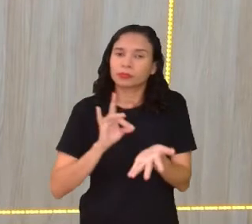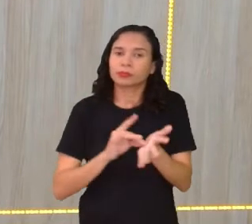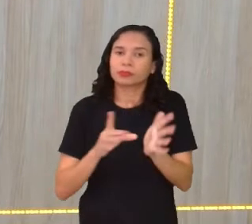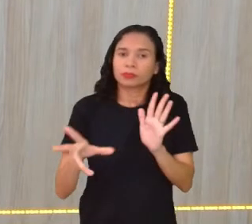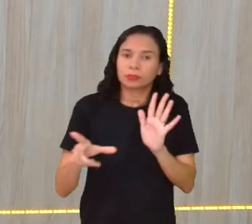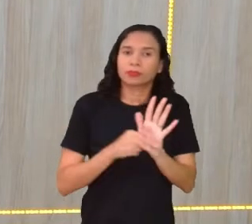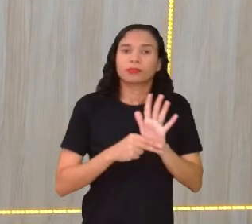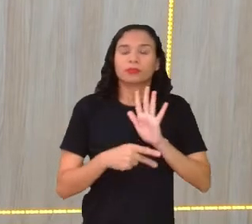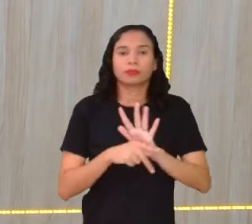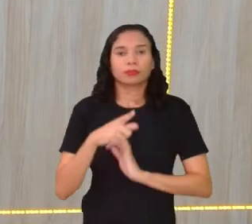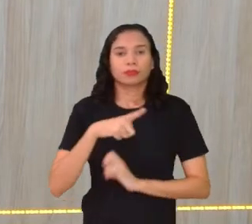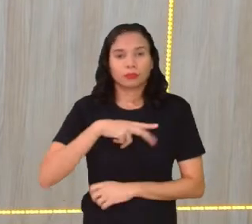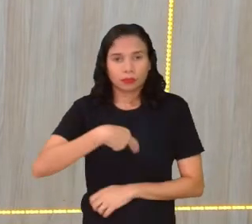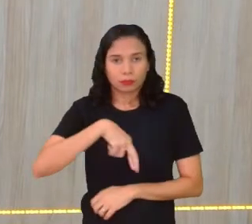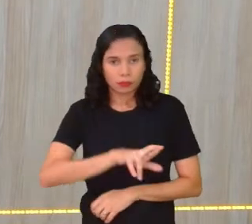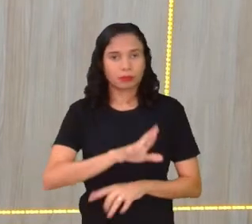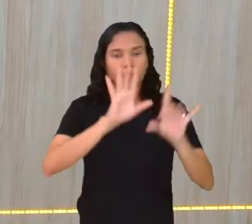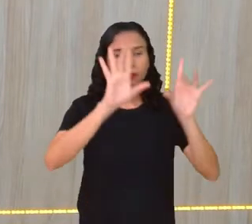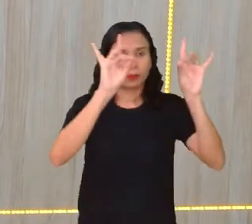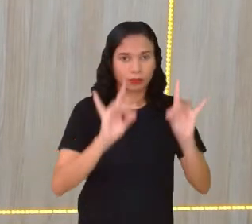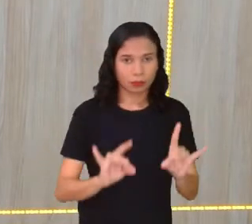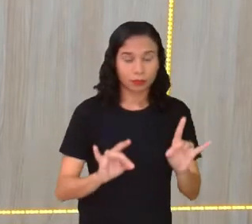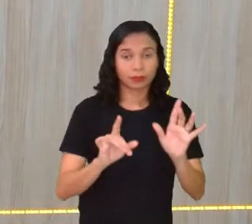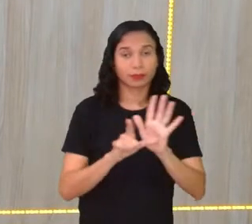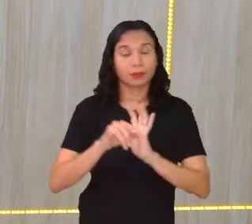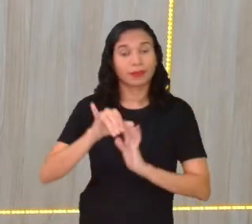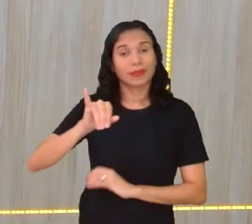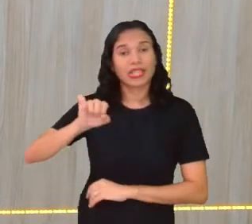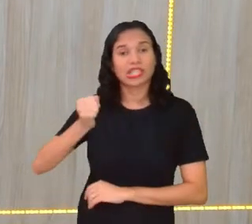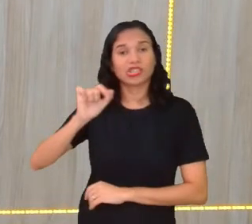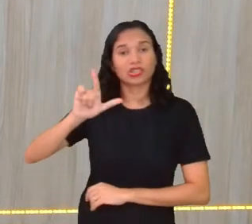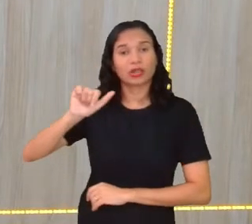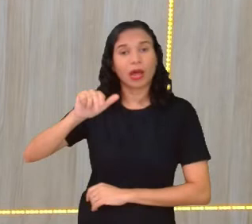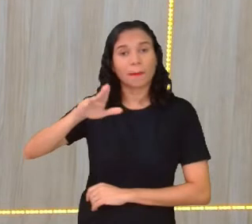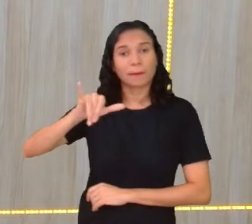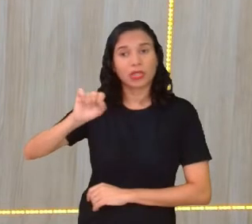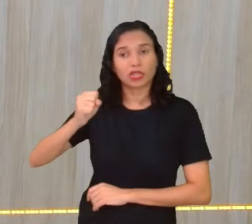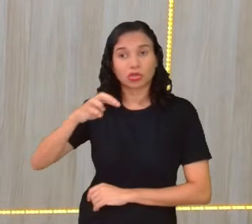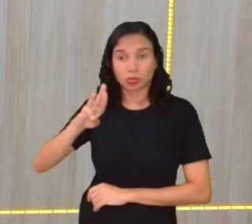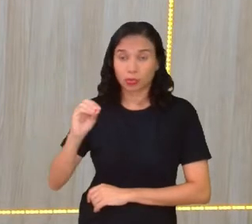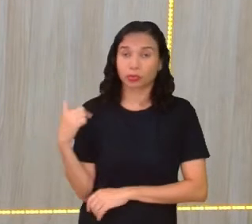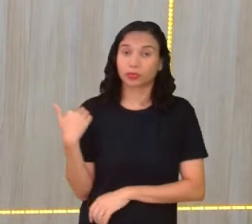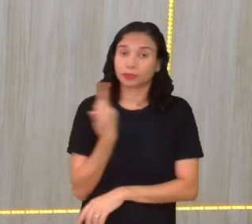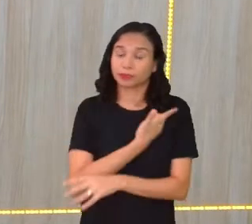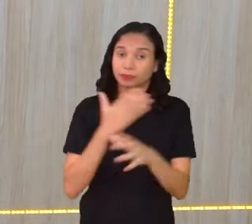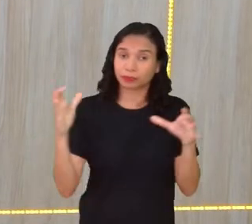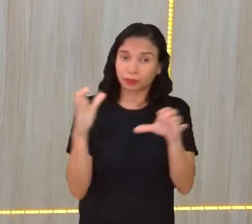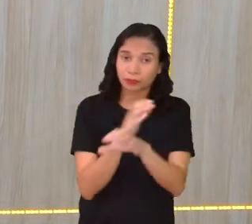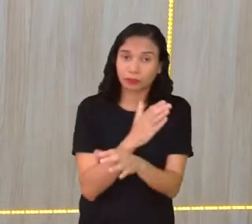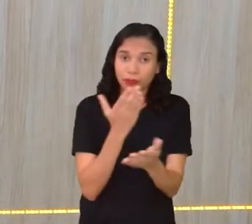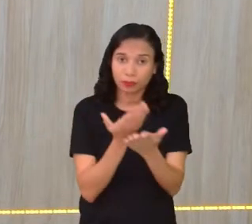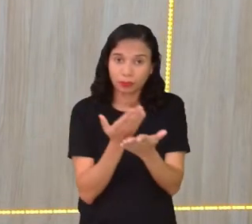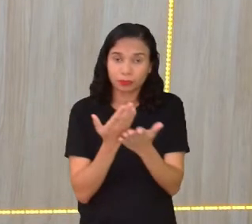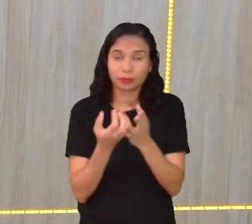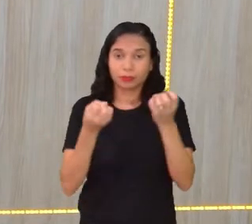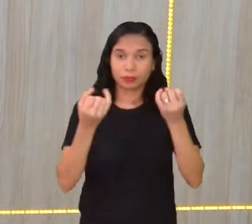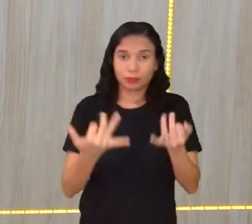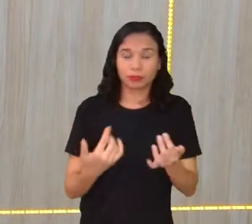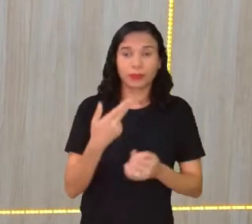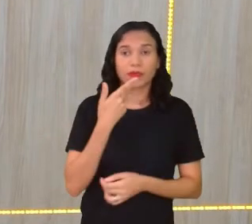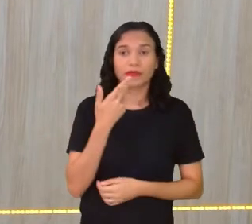adepto a essa religião específica que é o islamismo. E para a gente encerrar nossa aula, que é o que eu queria